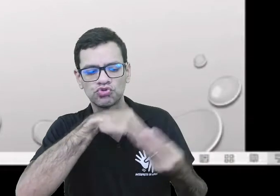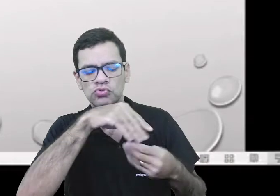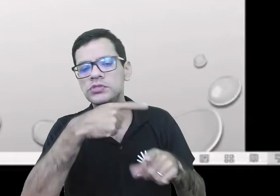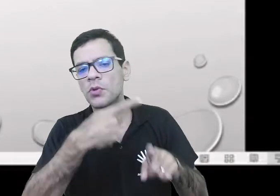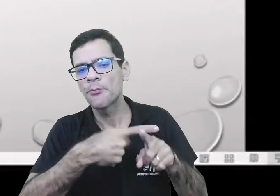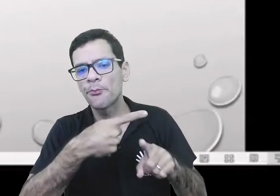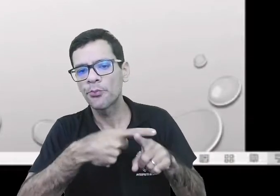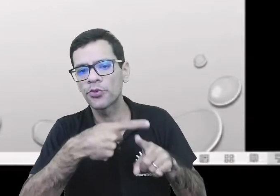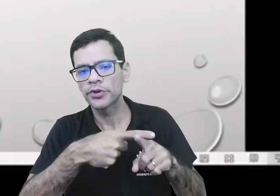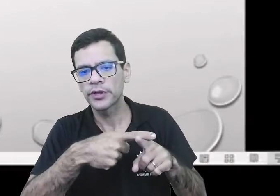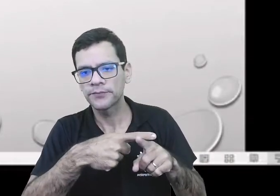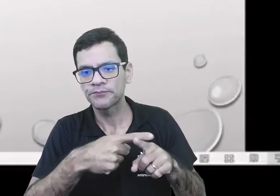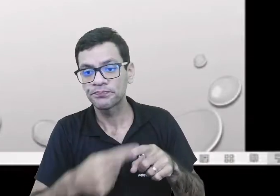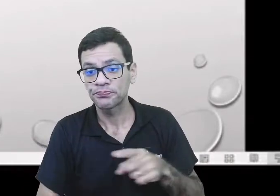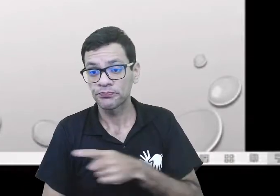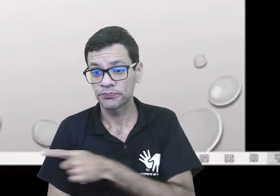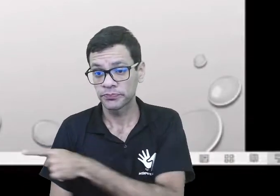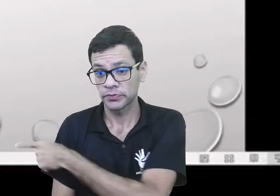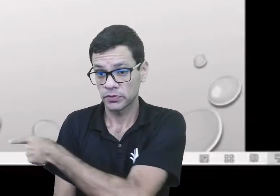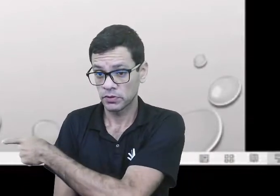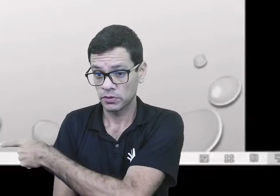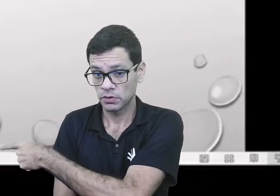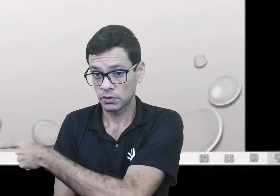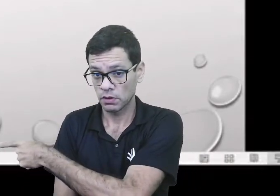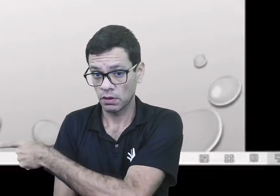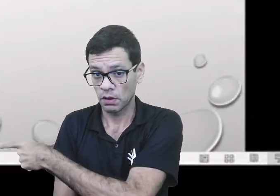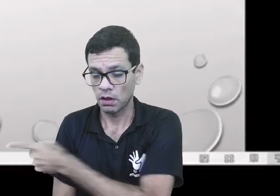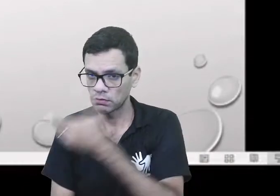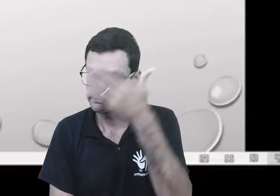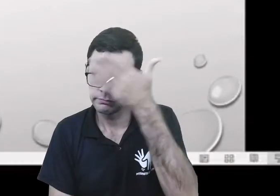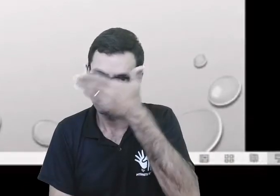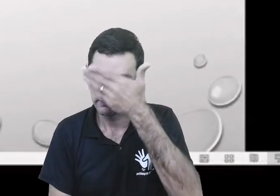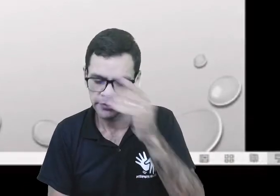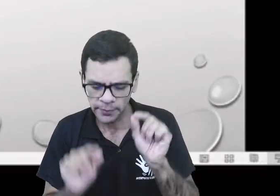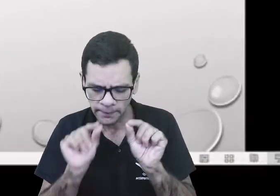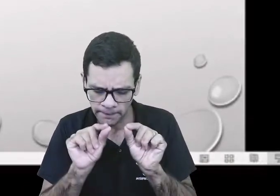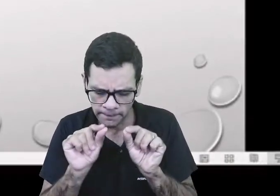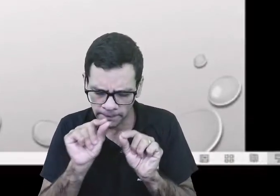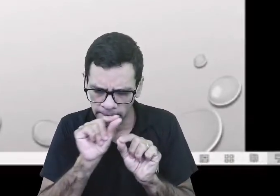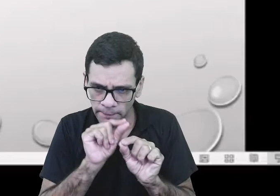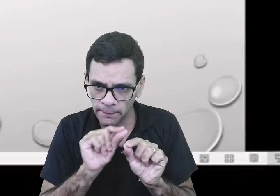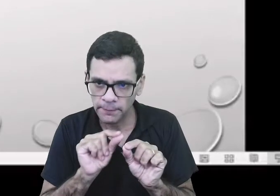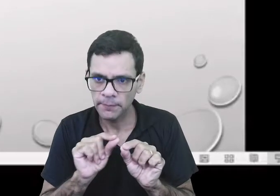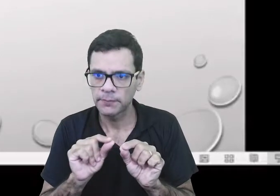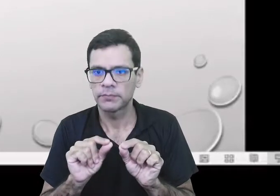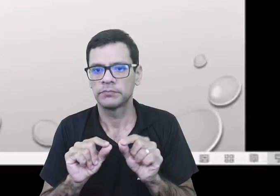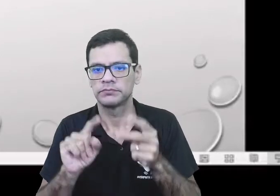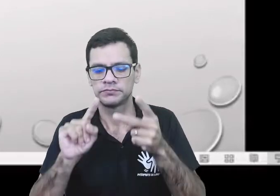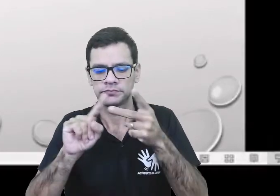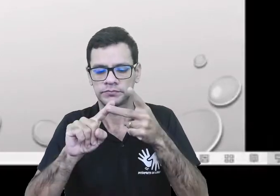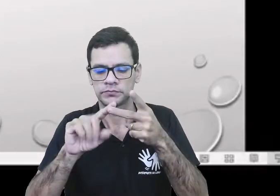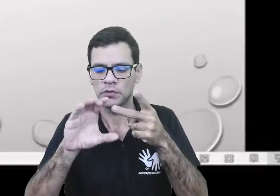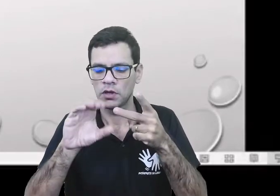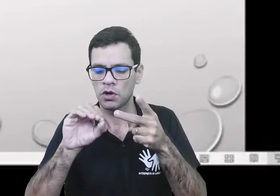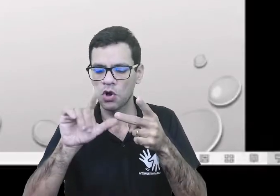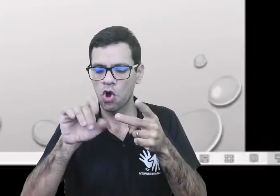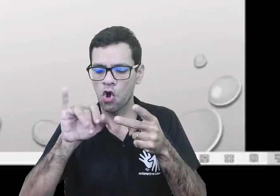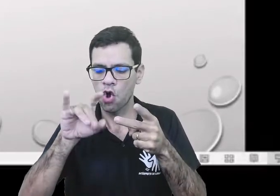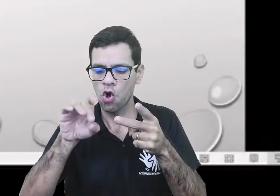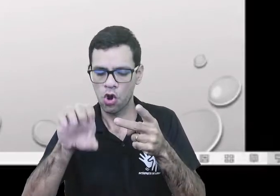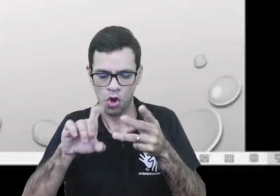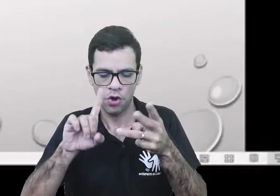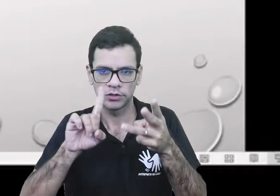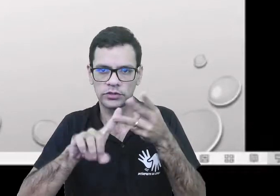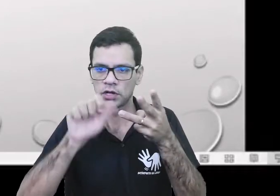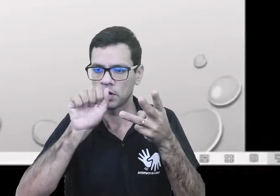a gente não consegue ver, né, essas partículas, assim como nos colóides também não, e nas suspensões é um